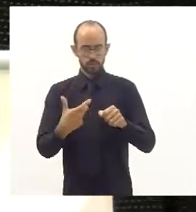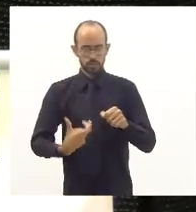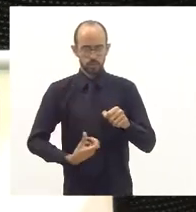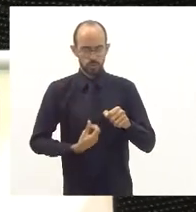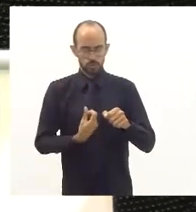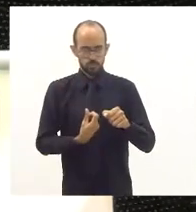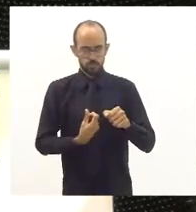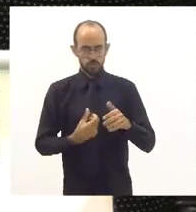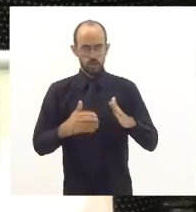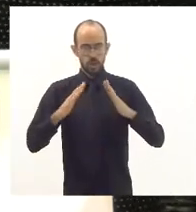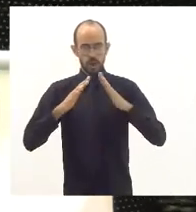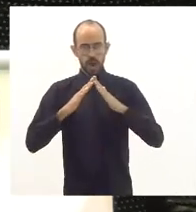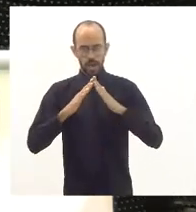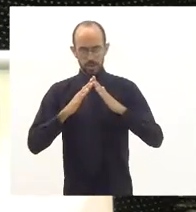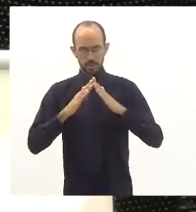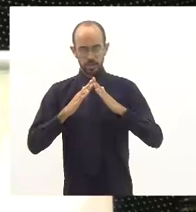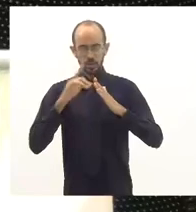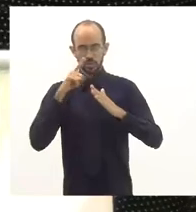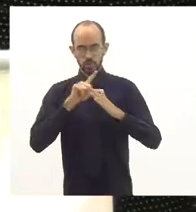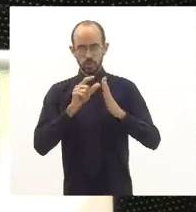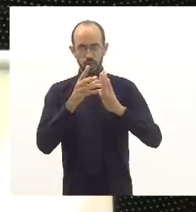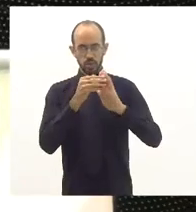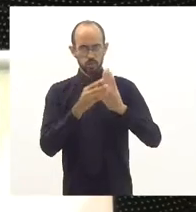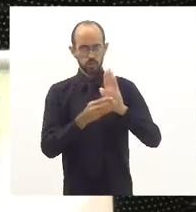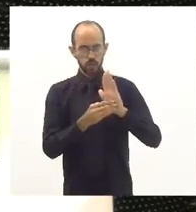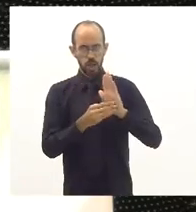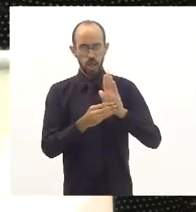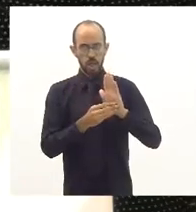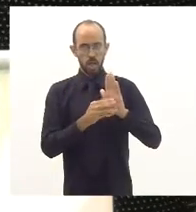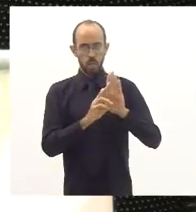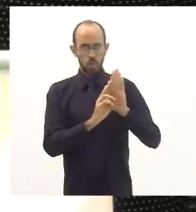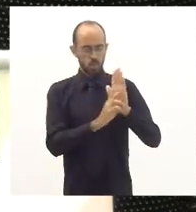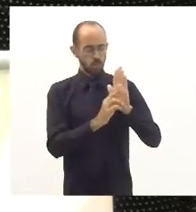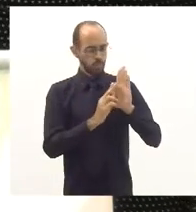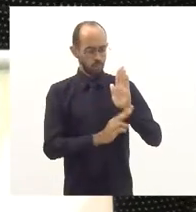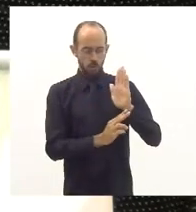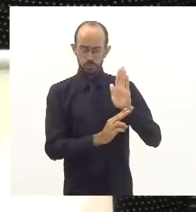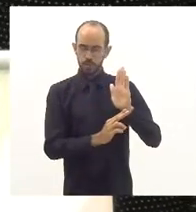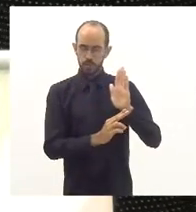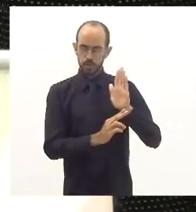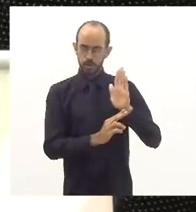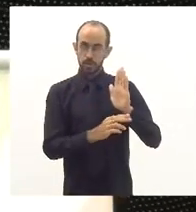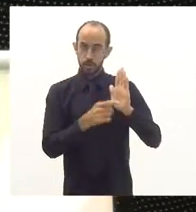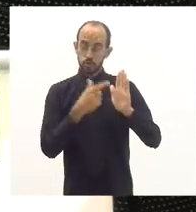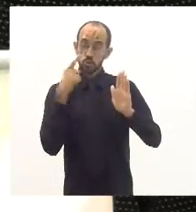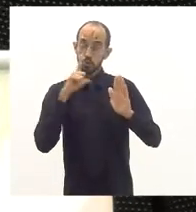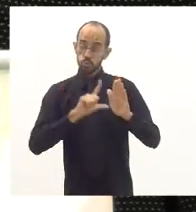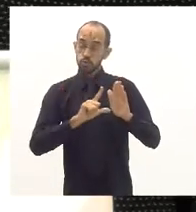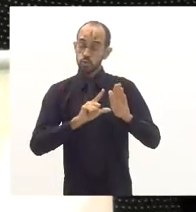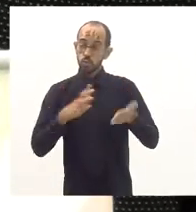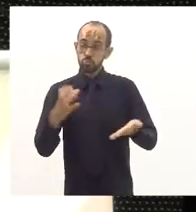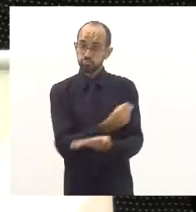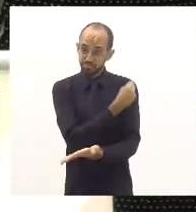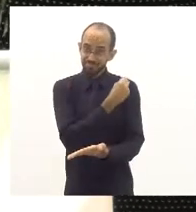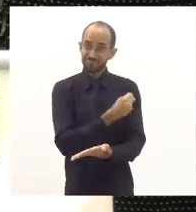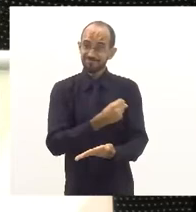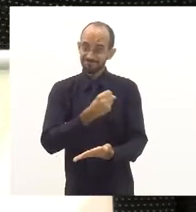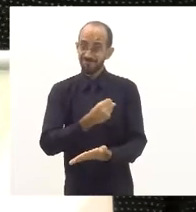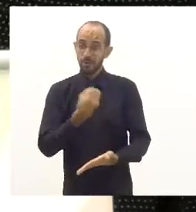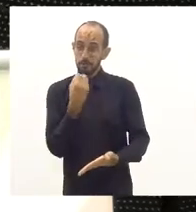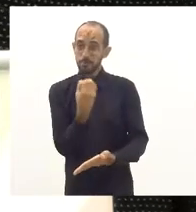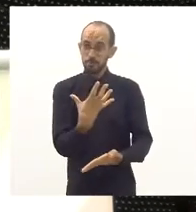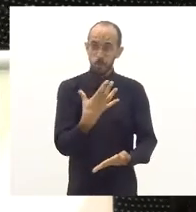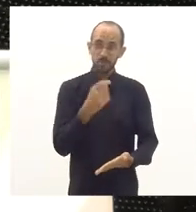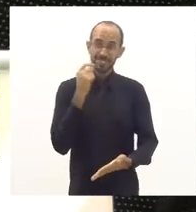bebê nasce, registrar no nome de duas mães em cartórios. Isso foi feito e foi bem sucedido. Deu certo.